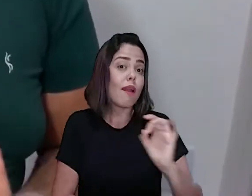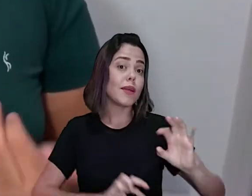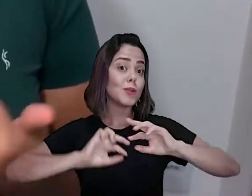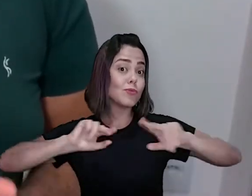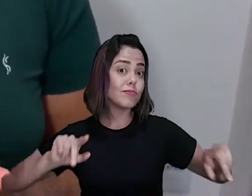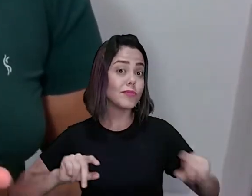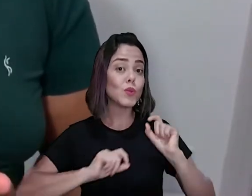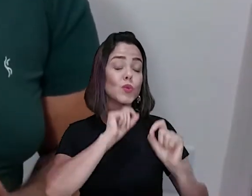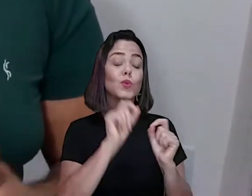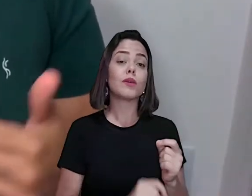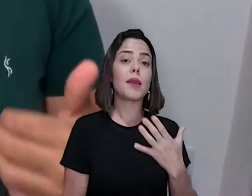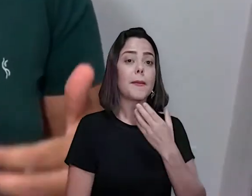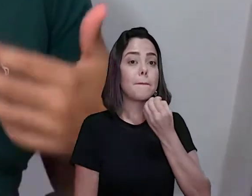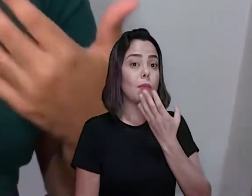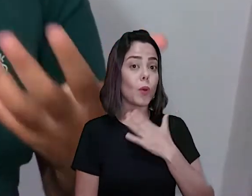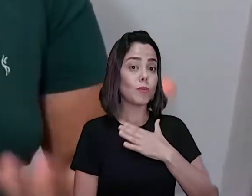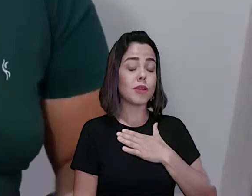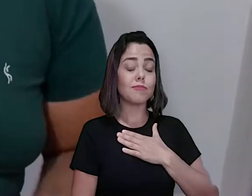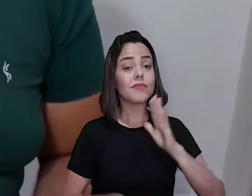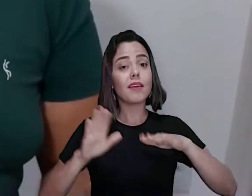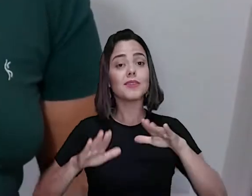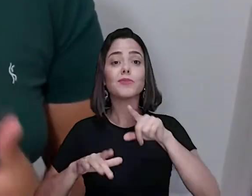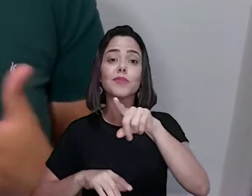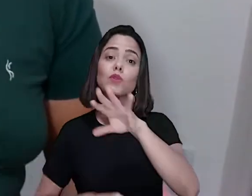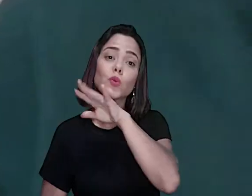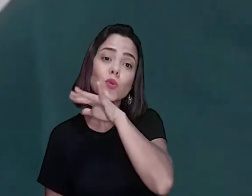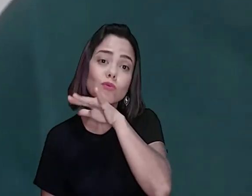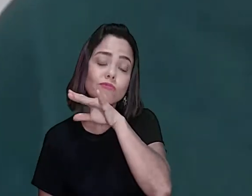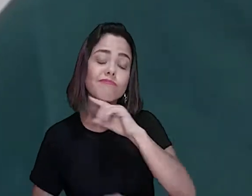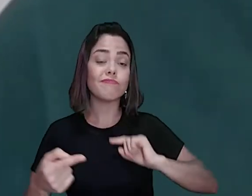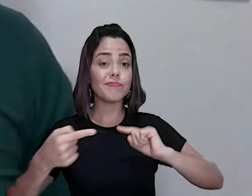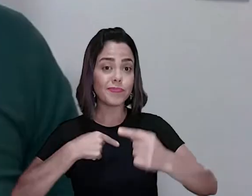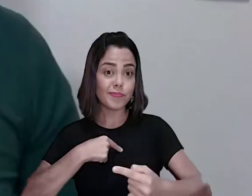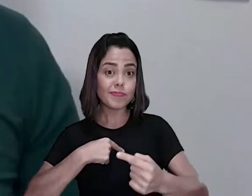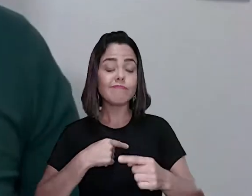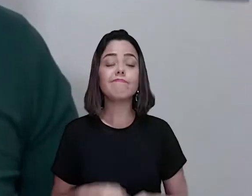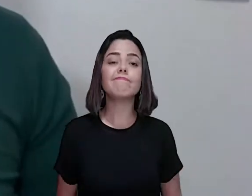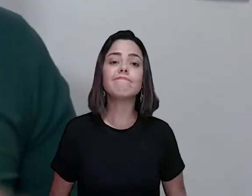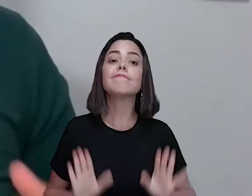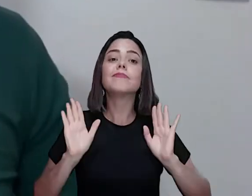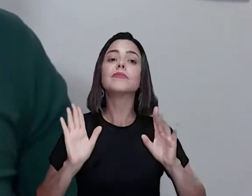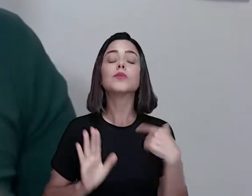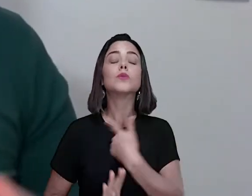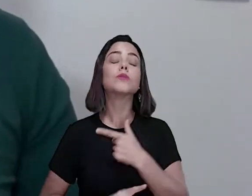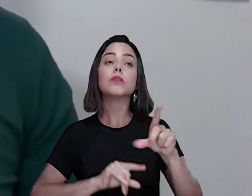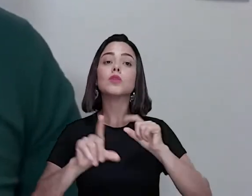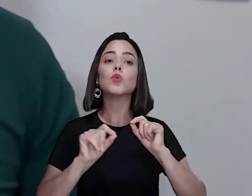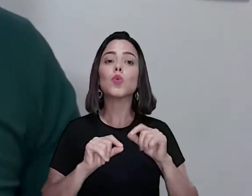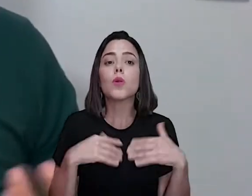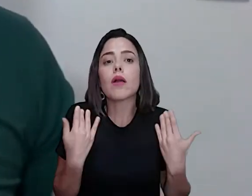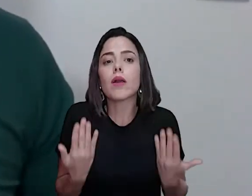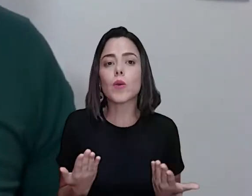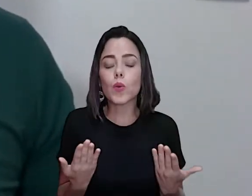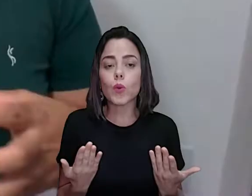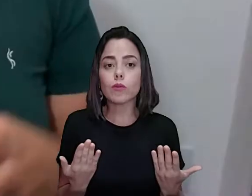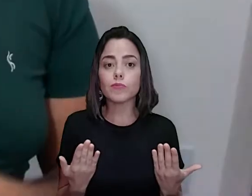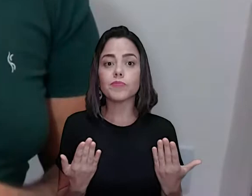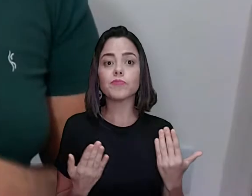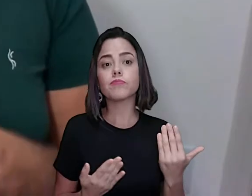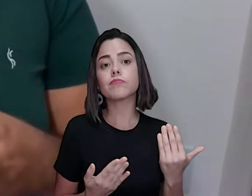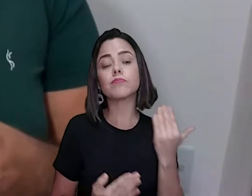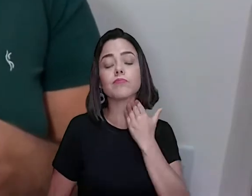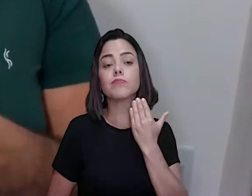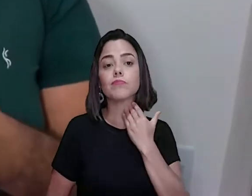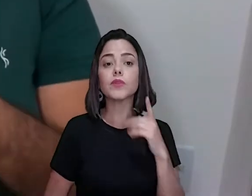uma vantagem para mim pode ser uma desvantagem para você e vice-versa. Então, para a gente escolher onde a gente vai ter uma conta, a